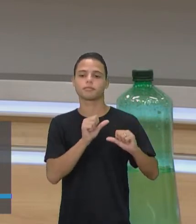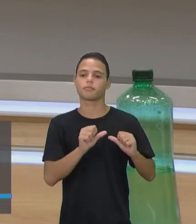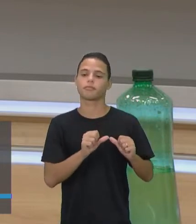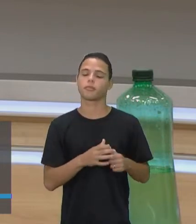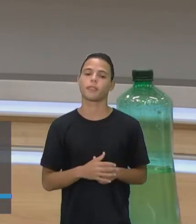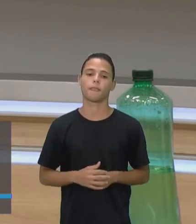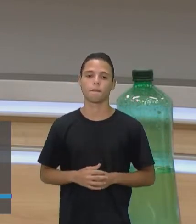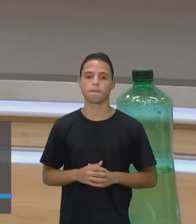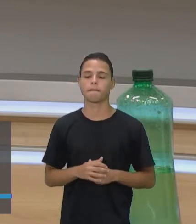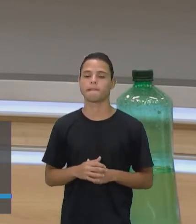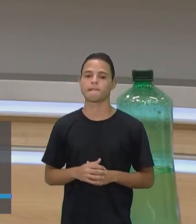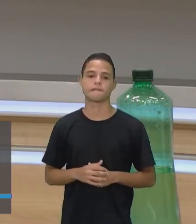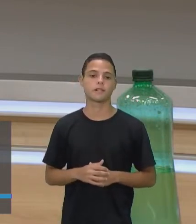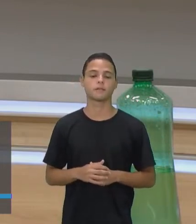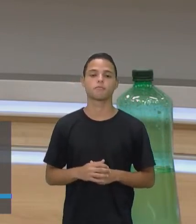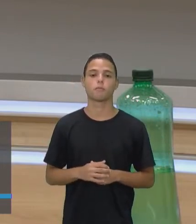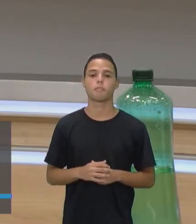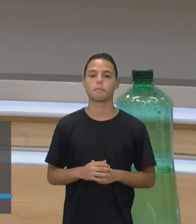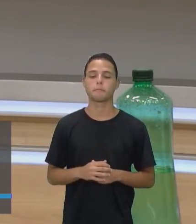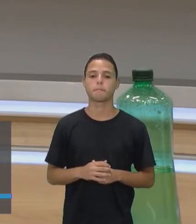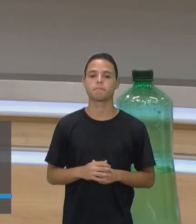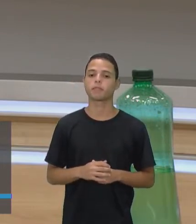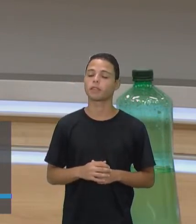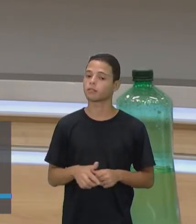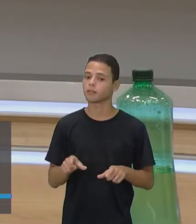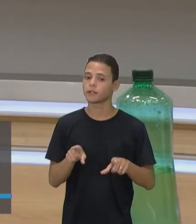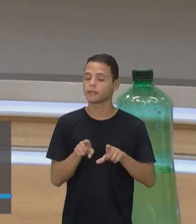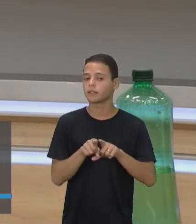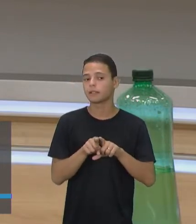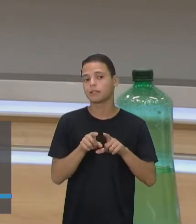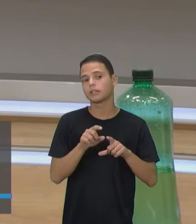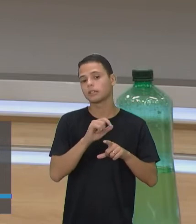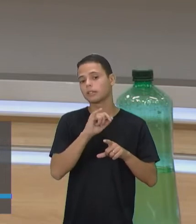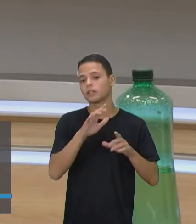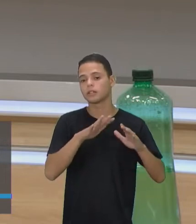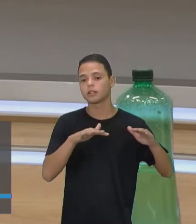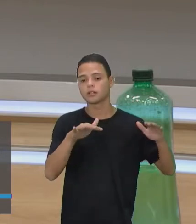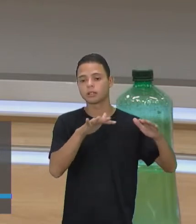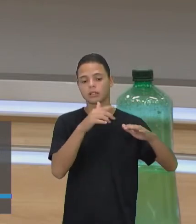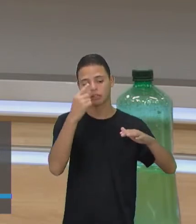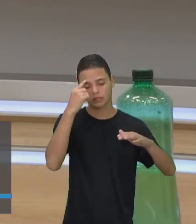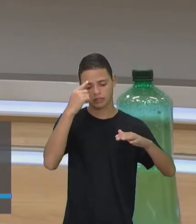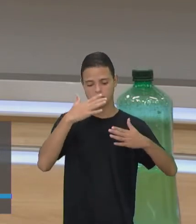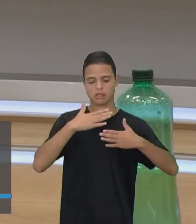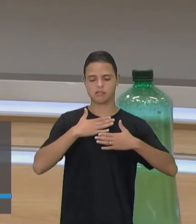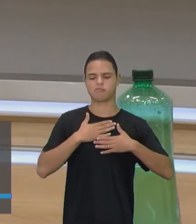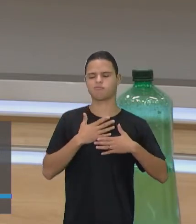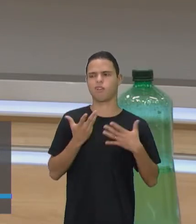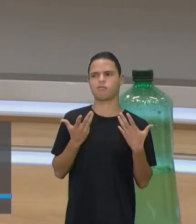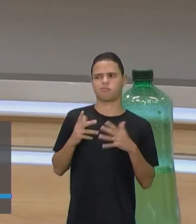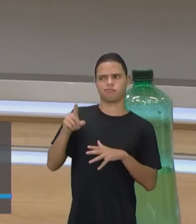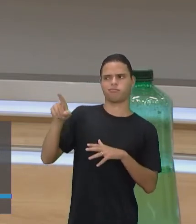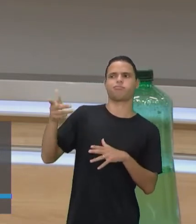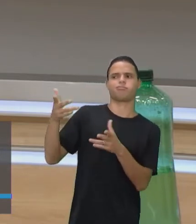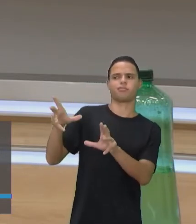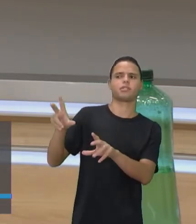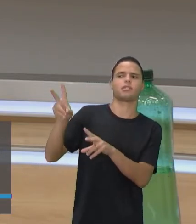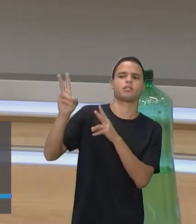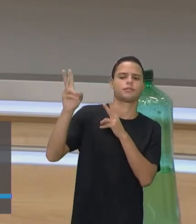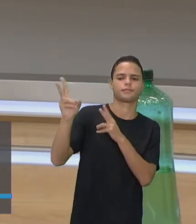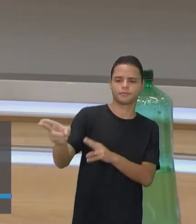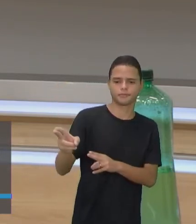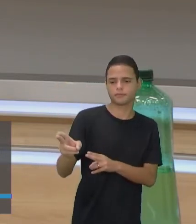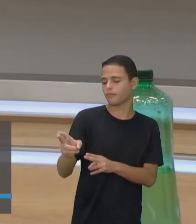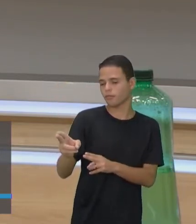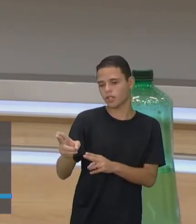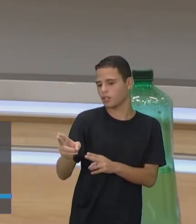próximas pessoas. E além disso, se todo mundo pensar assim que ninguém vai fazer a sua parte, o mundo não vai para frente.